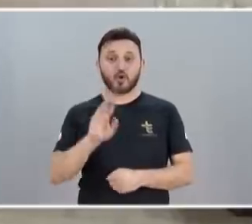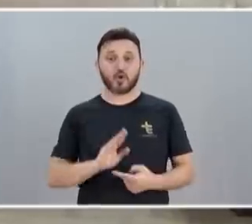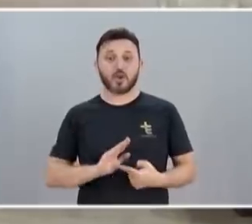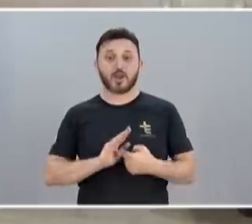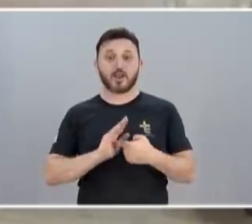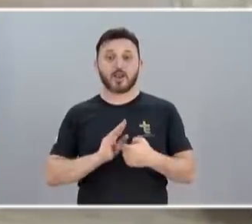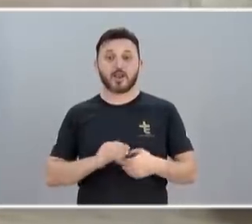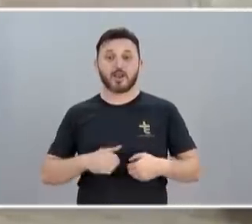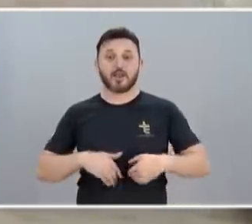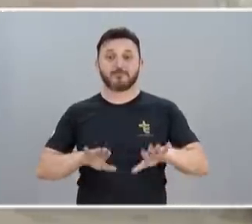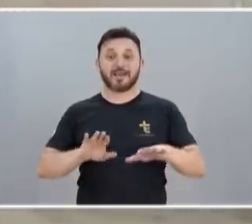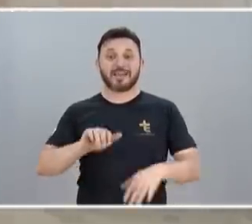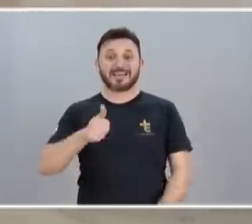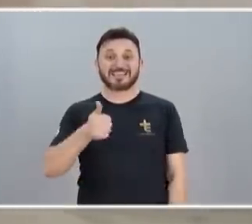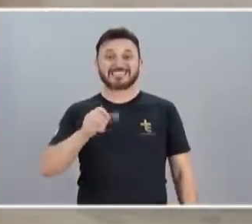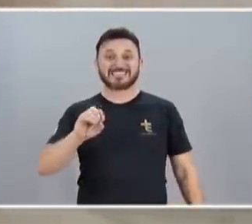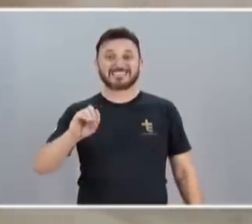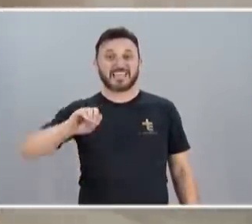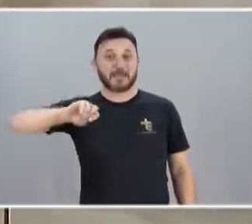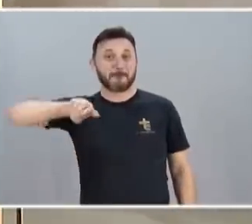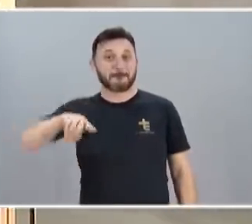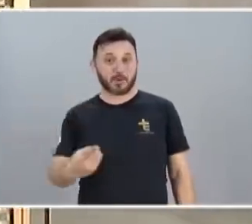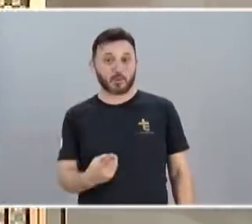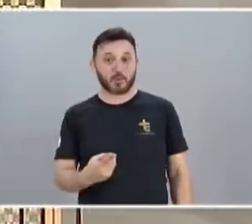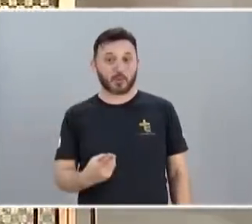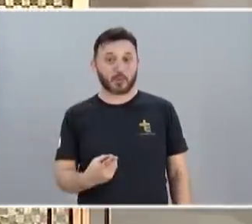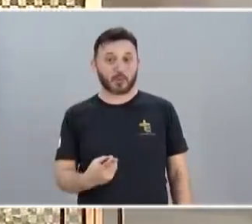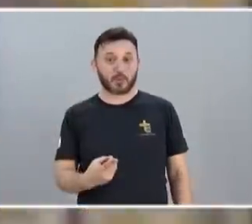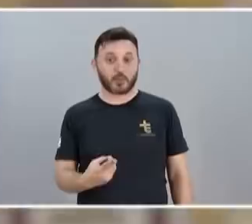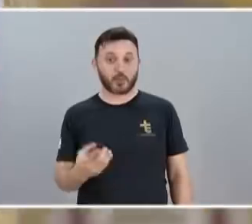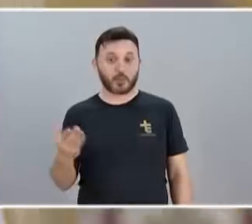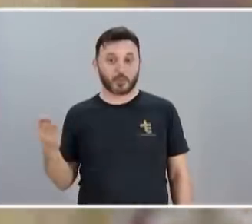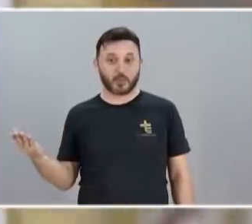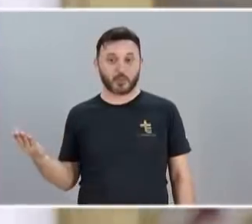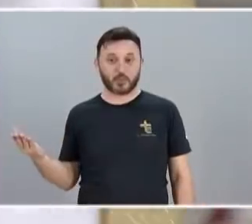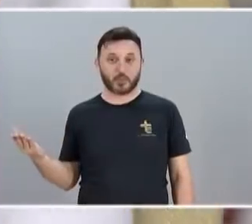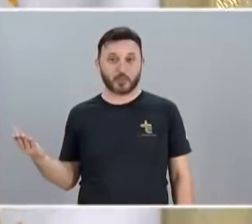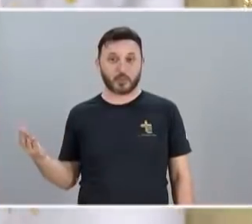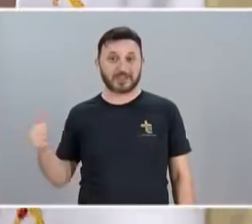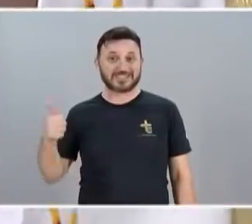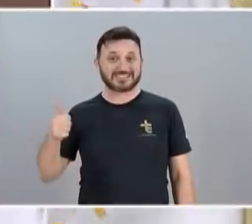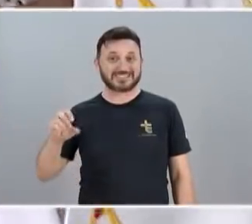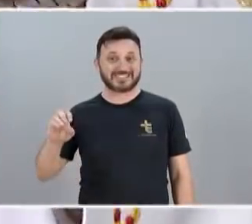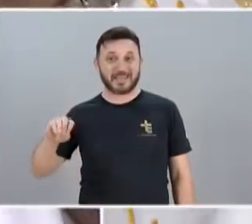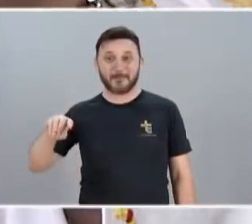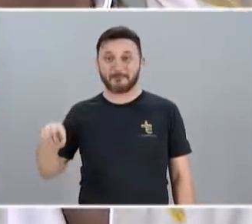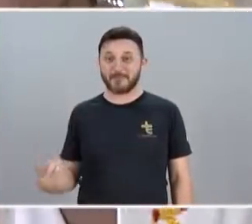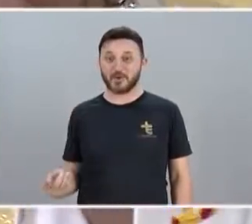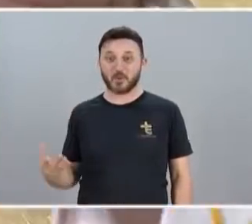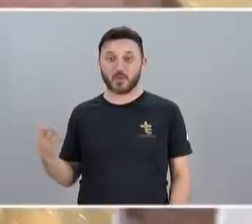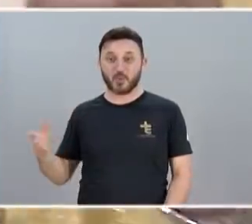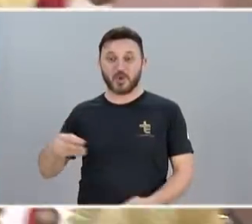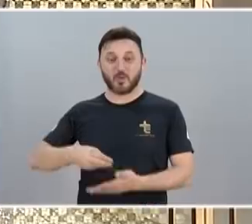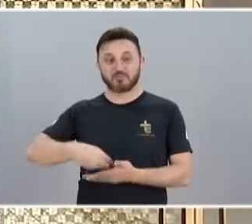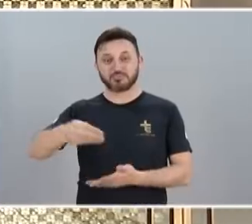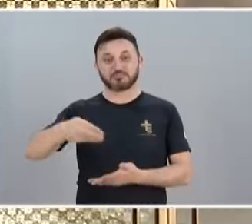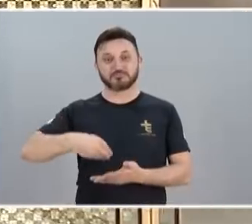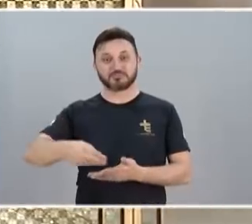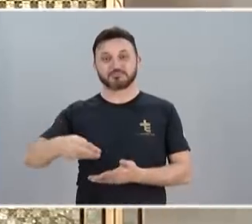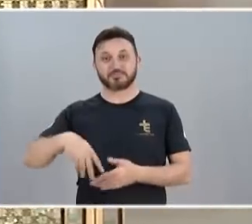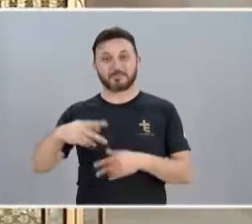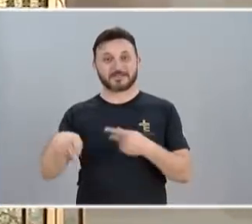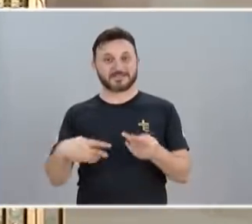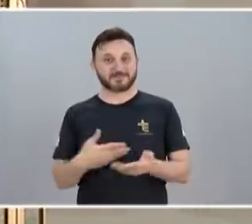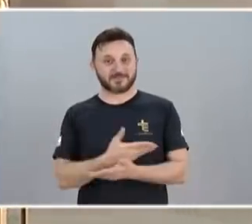100 mil, pessoal de Pernambuco, 100 mil fitinhas que eu vou distribuir durante o show, está na mão de Deus, dia